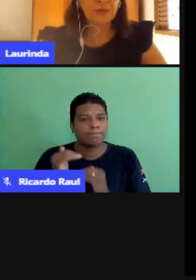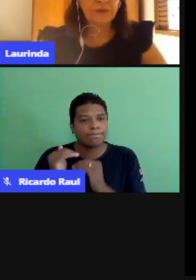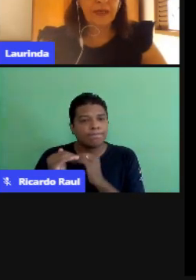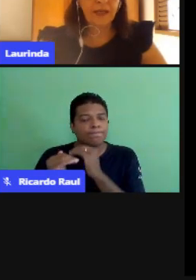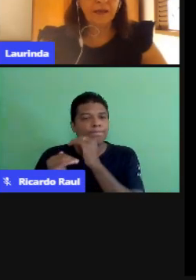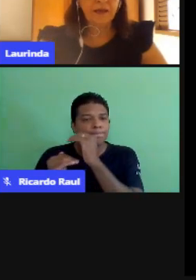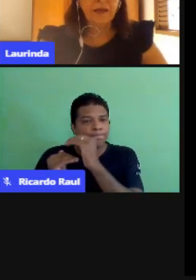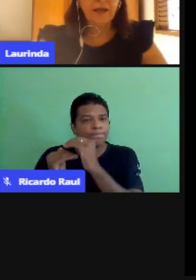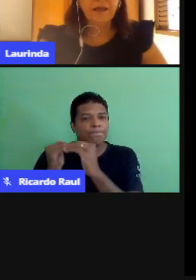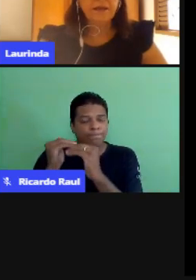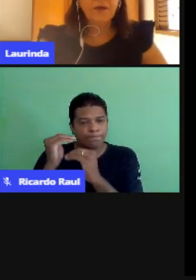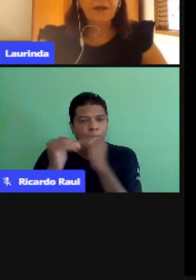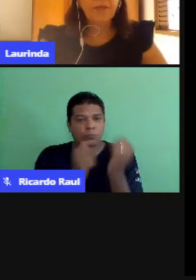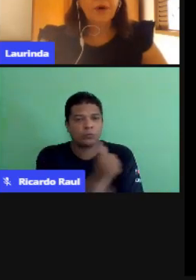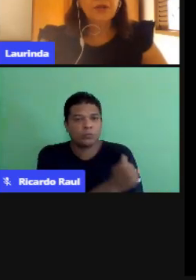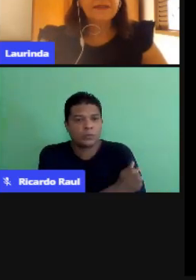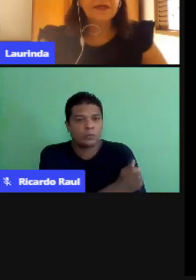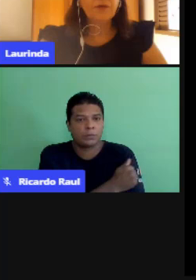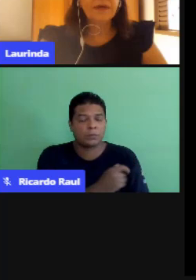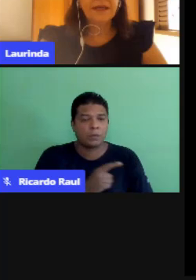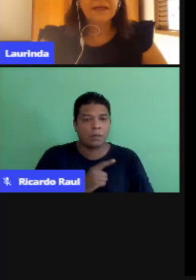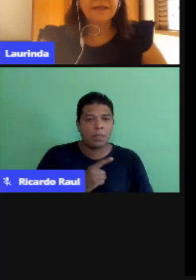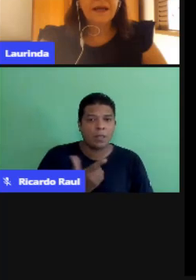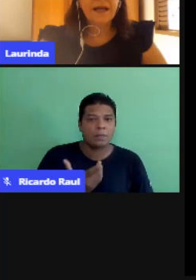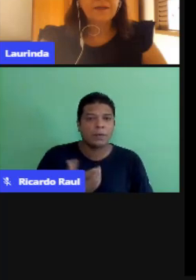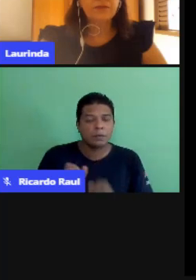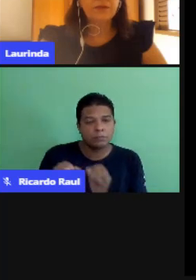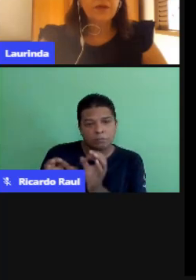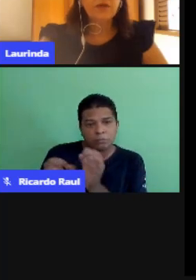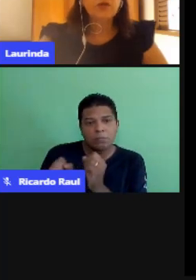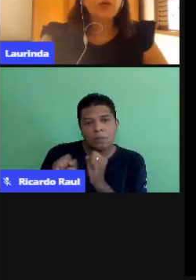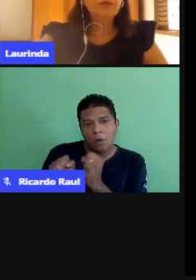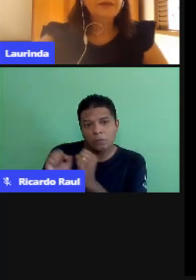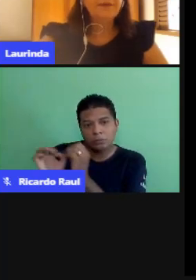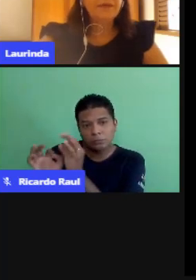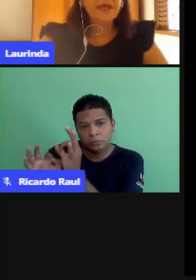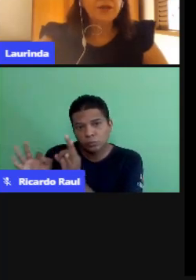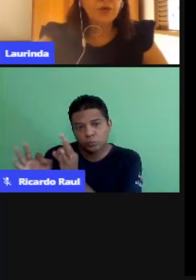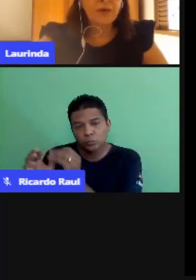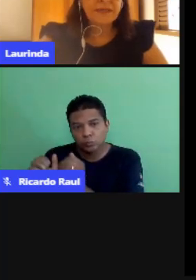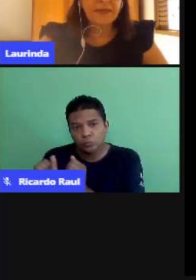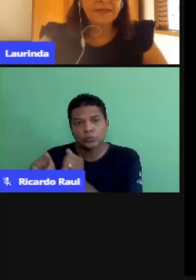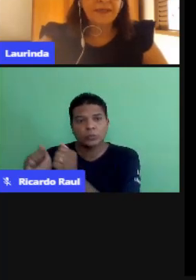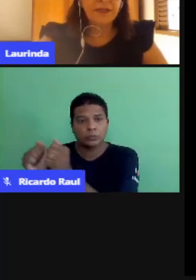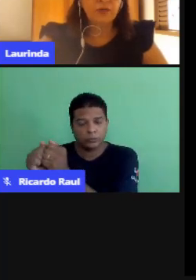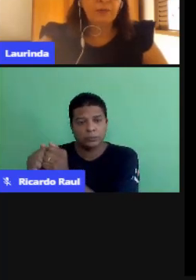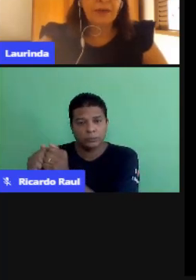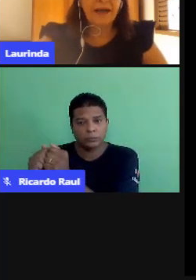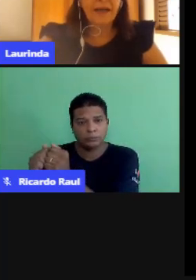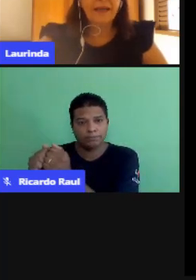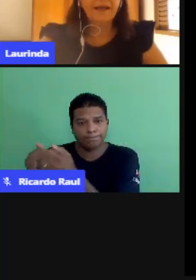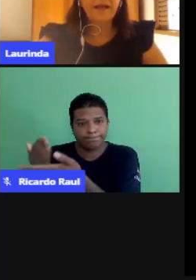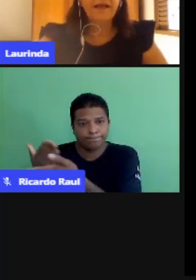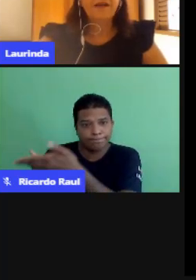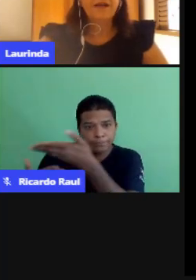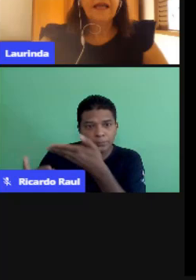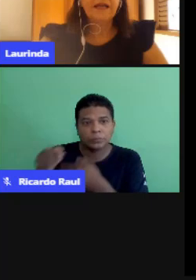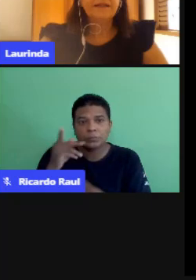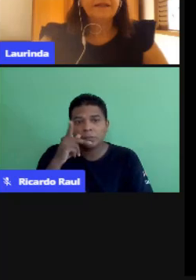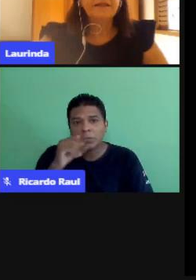meu aluno tem. Então, ele pode ser organizado juntamente com essa parceria do